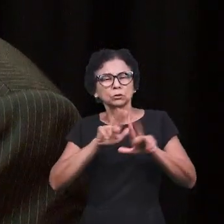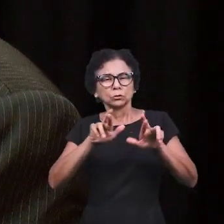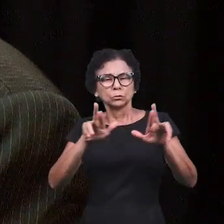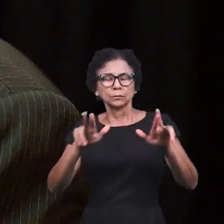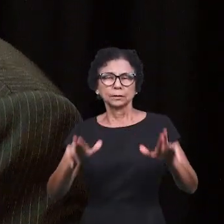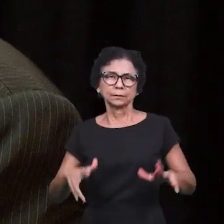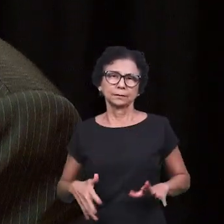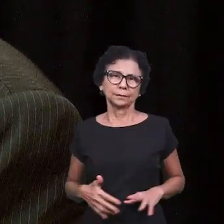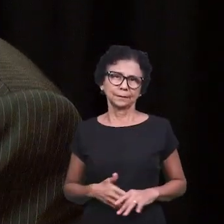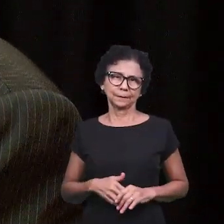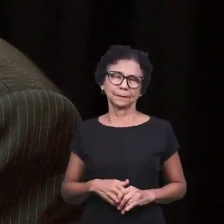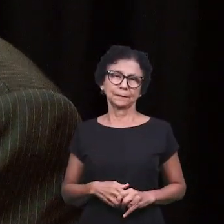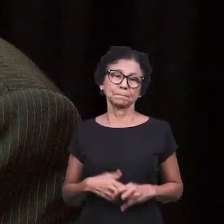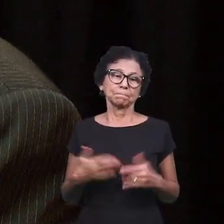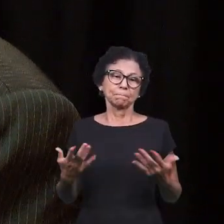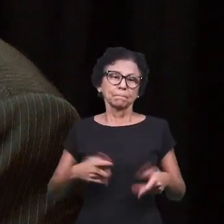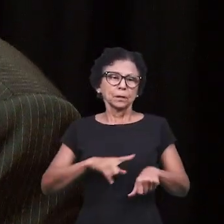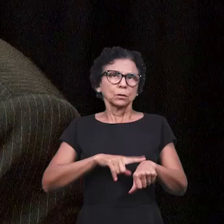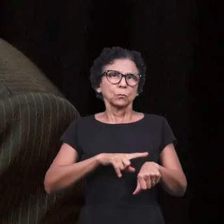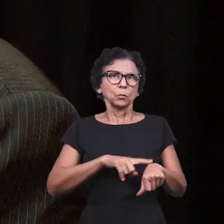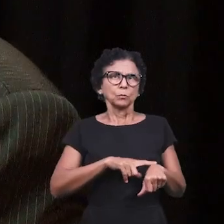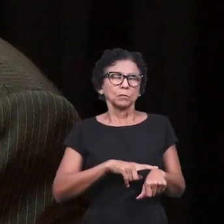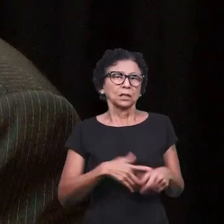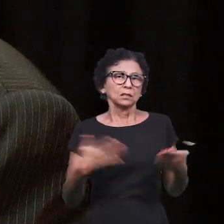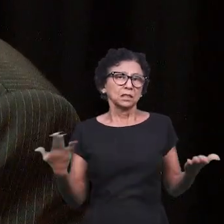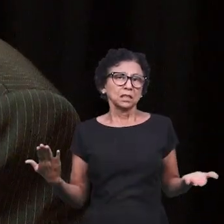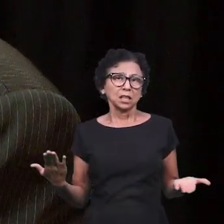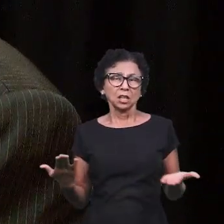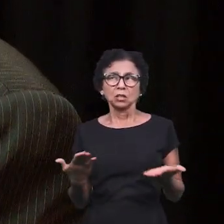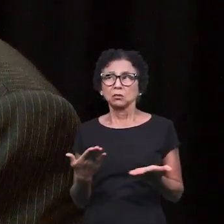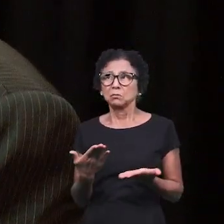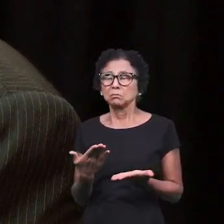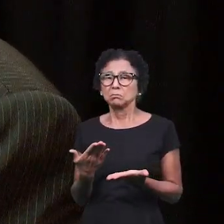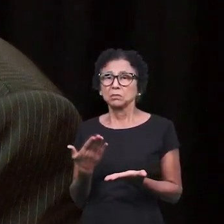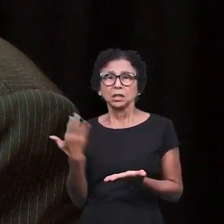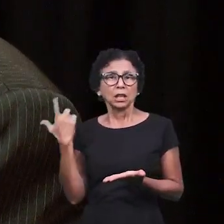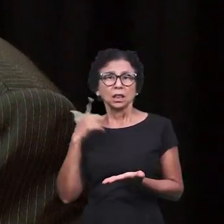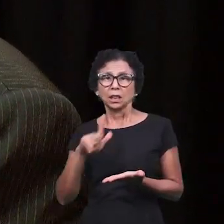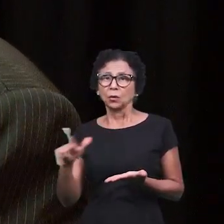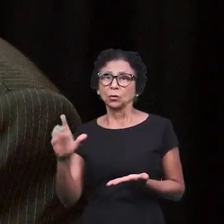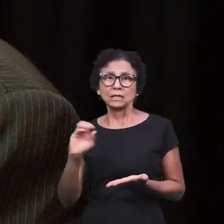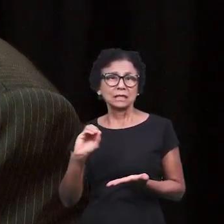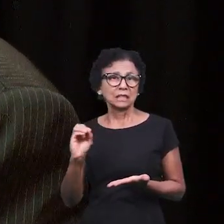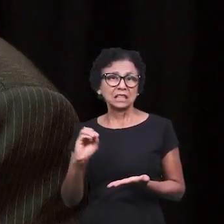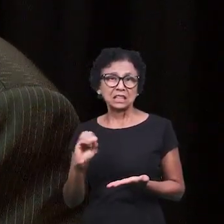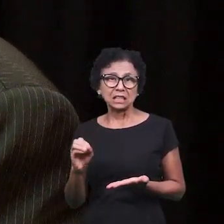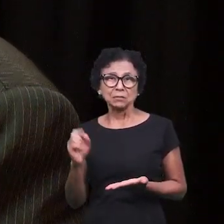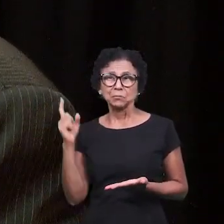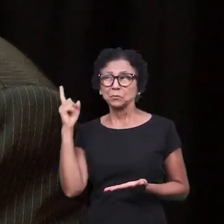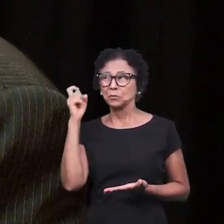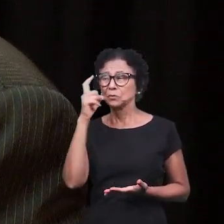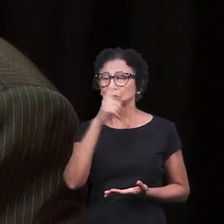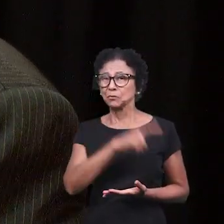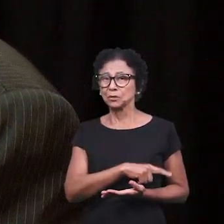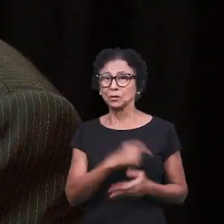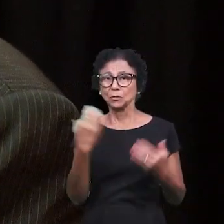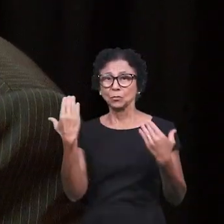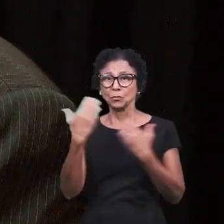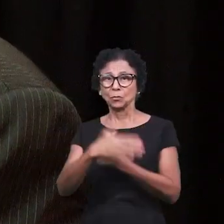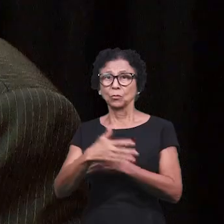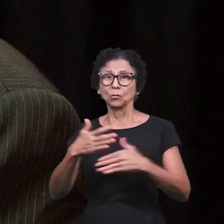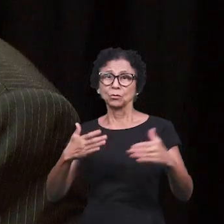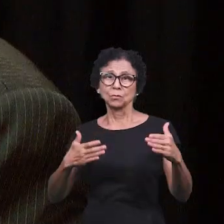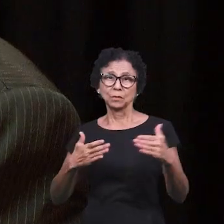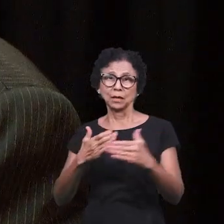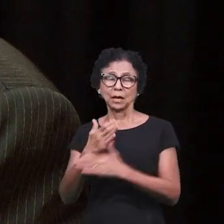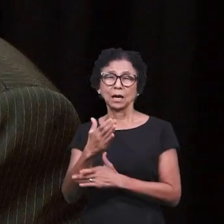Assim, foi um momento assim que eu não tive sucesso, porque era muito complexo passar em um concurso para